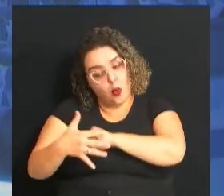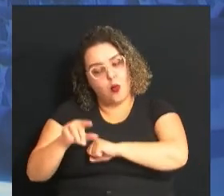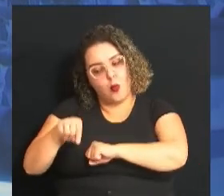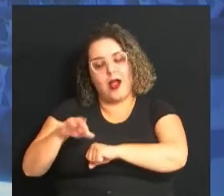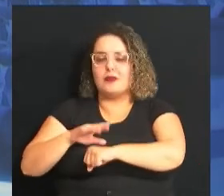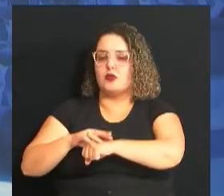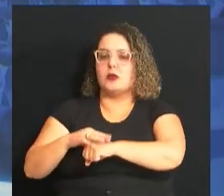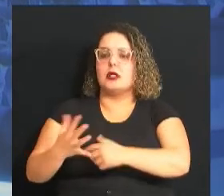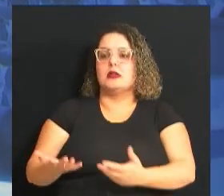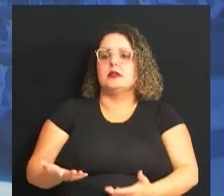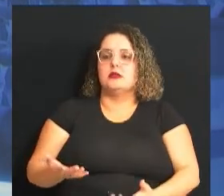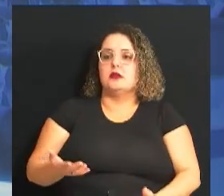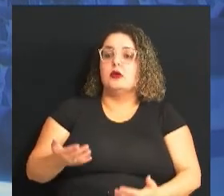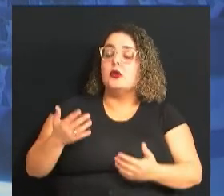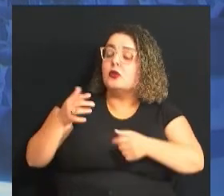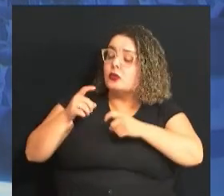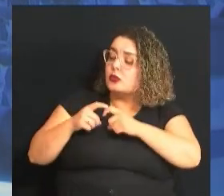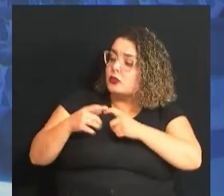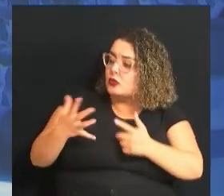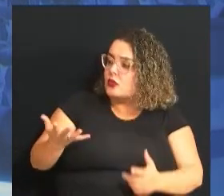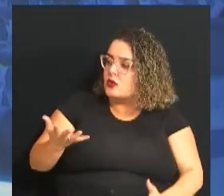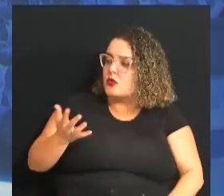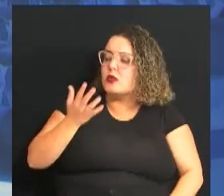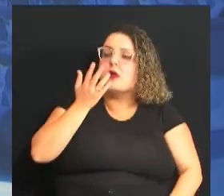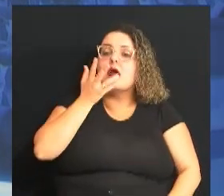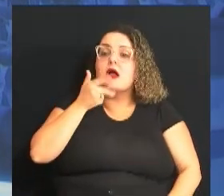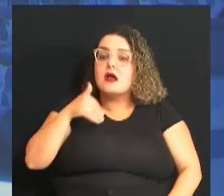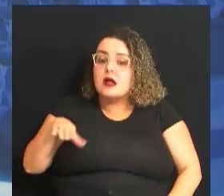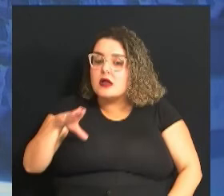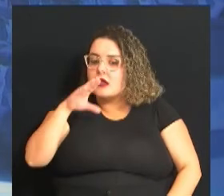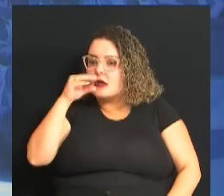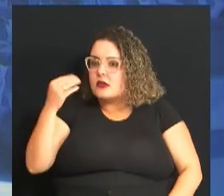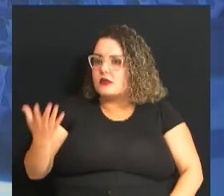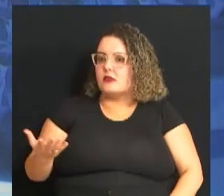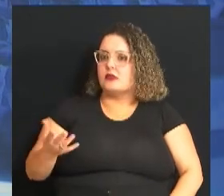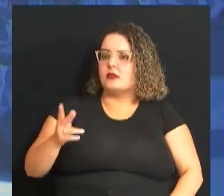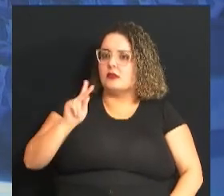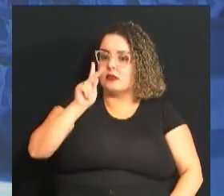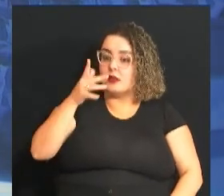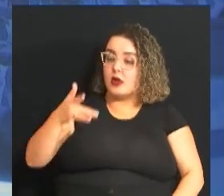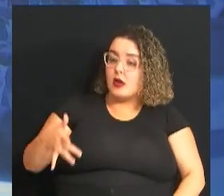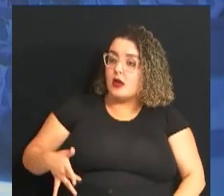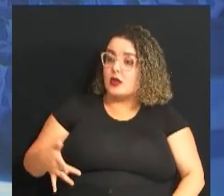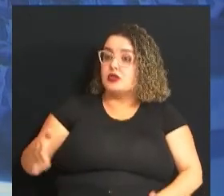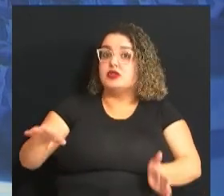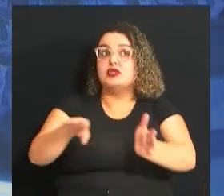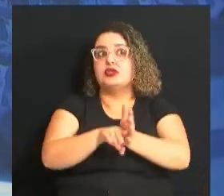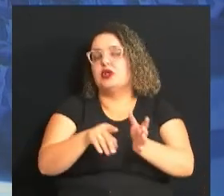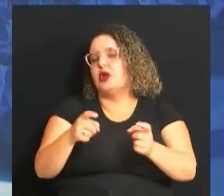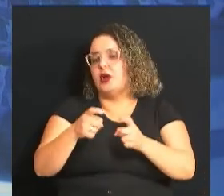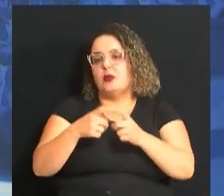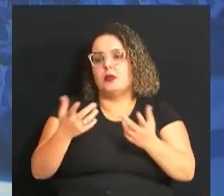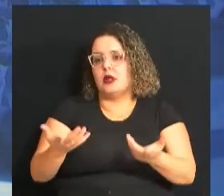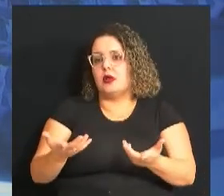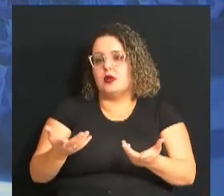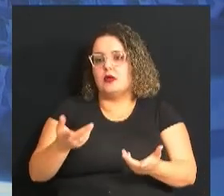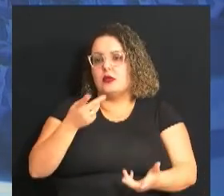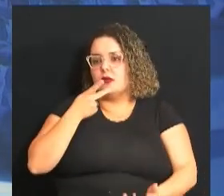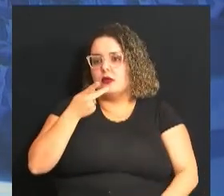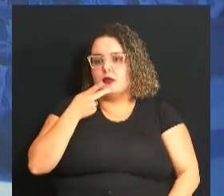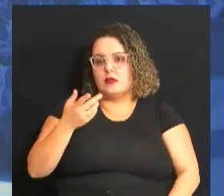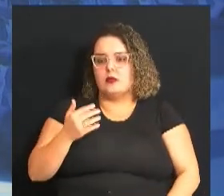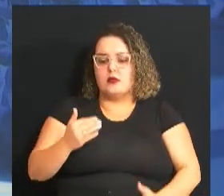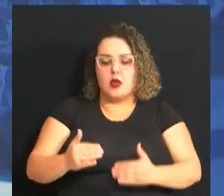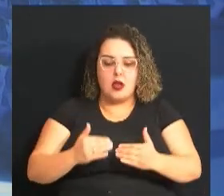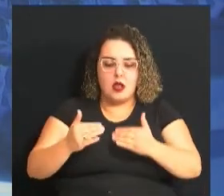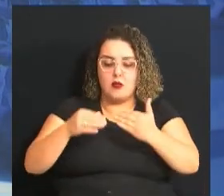a criança, adolescente com hepatite tem? Como que chega até o médico? No caso que o senhor citou, foi uma evolução